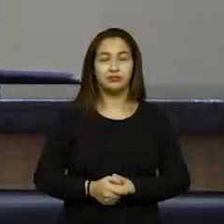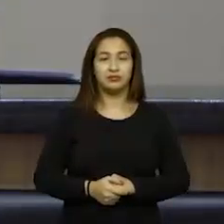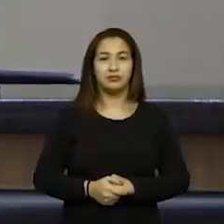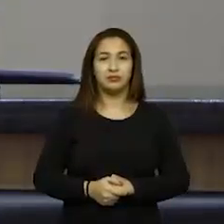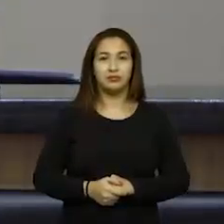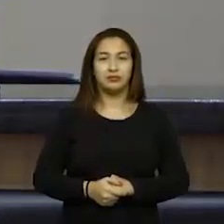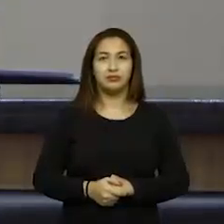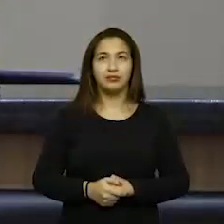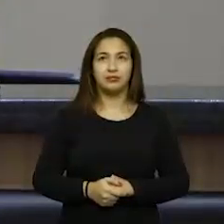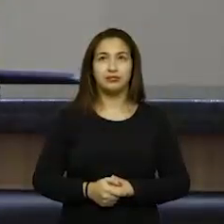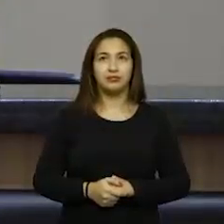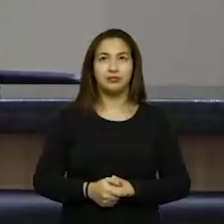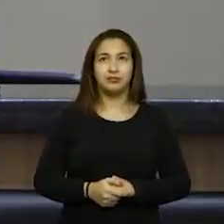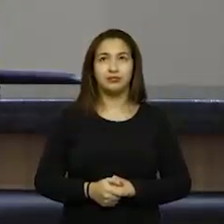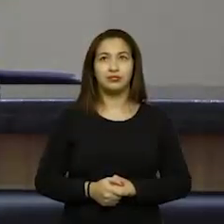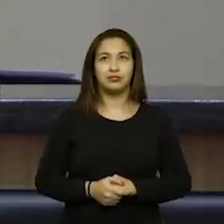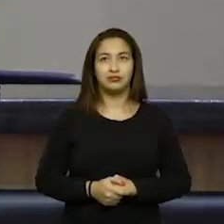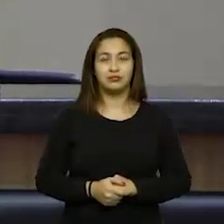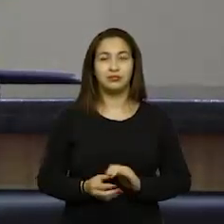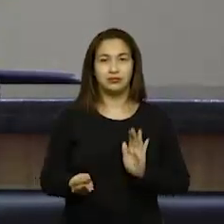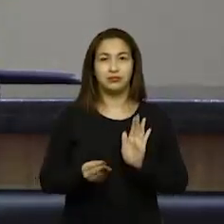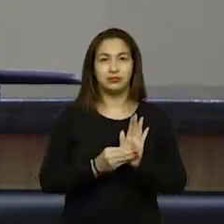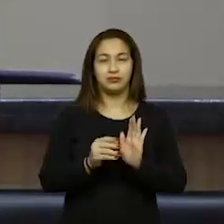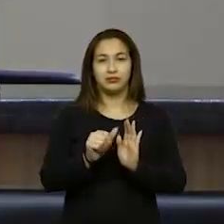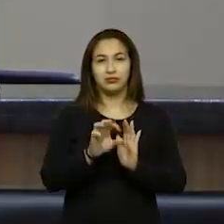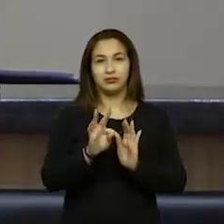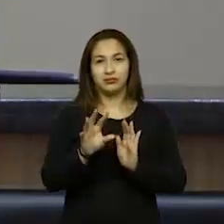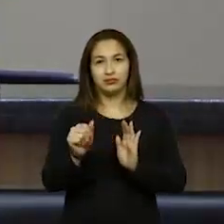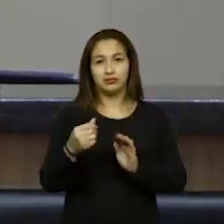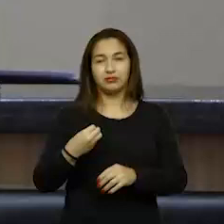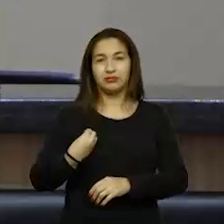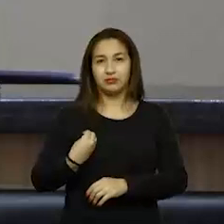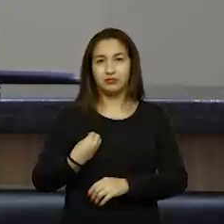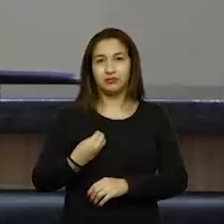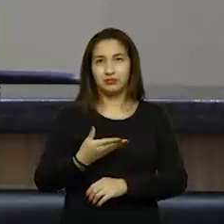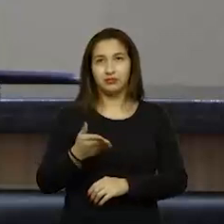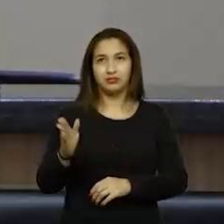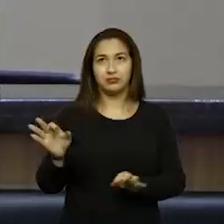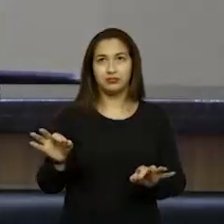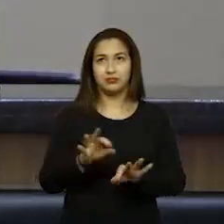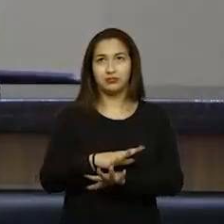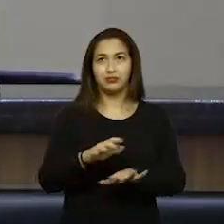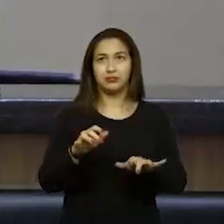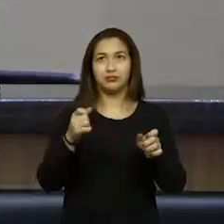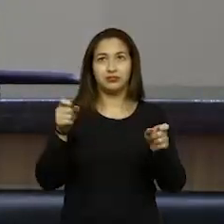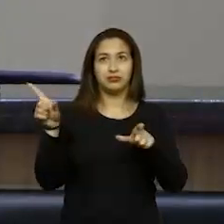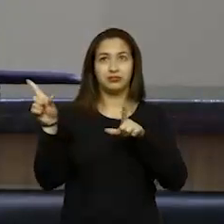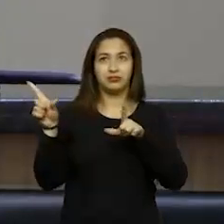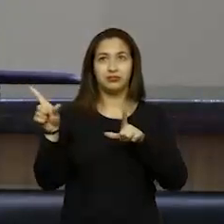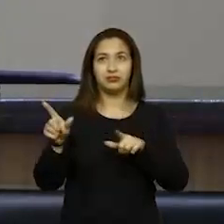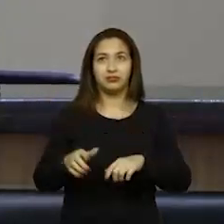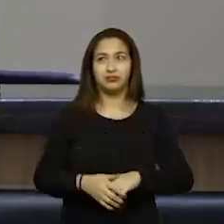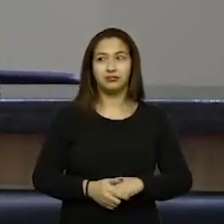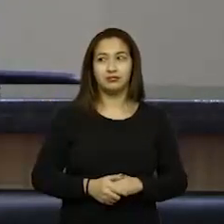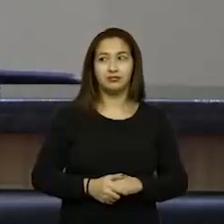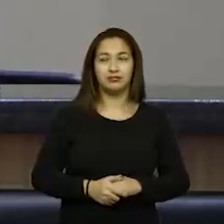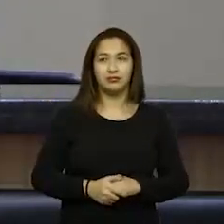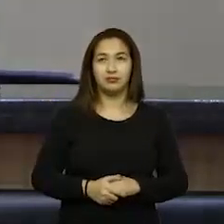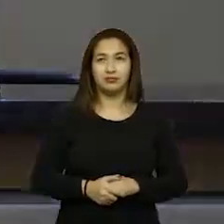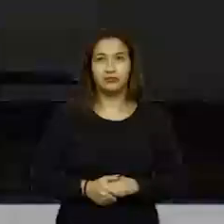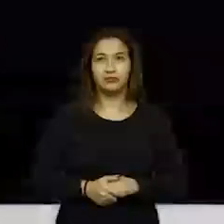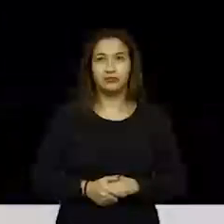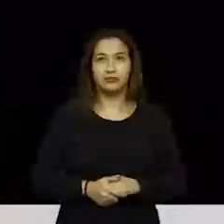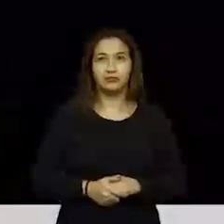Peço que seja constado na ata desta reunião e aberto e encerrado o painel. Quando pede verificação,